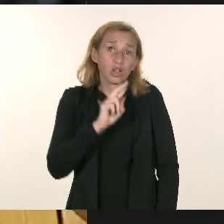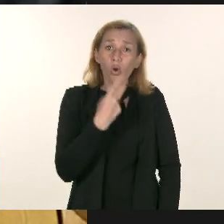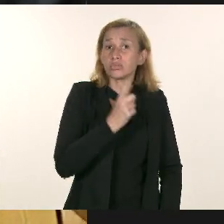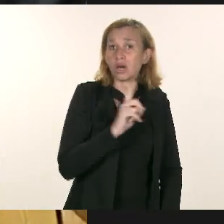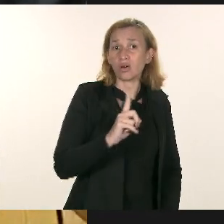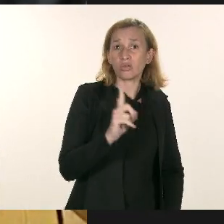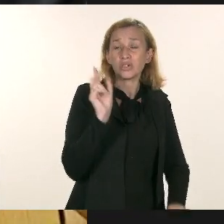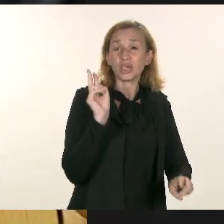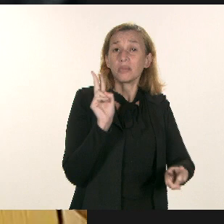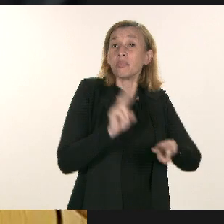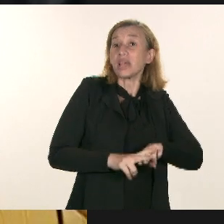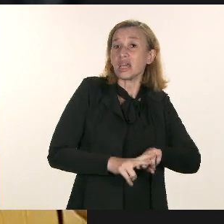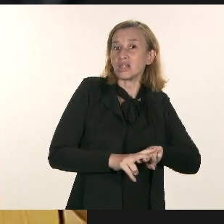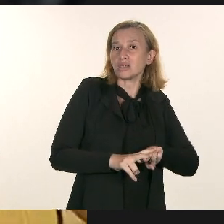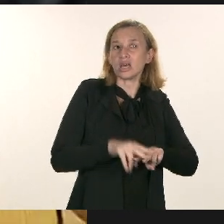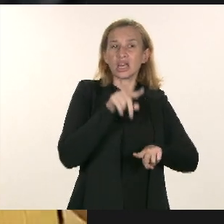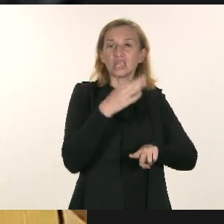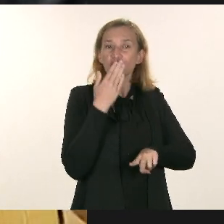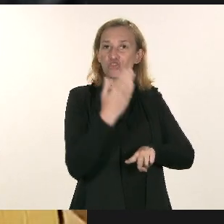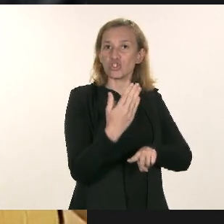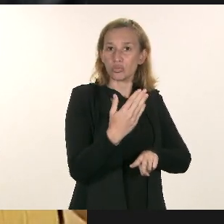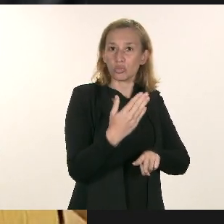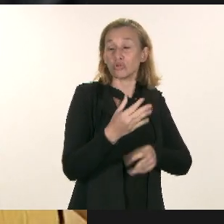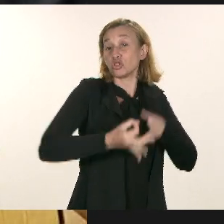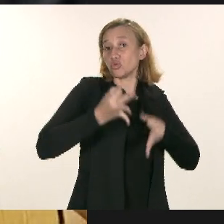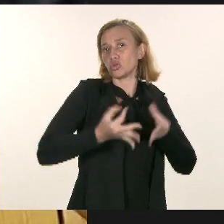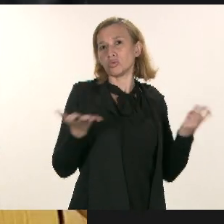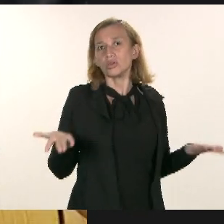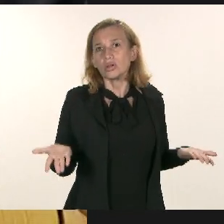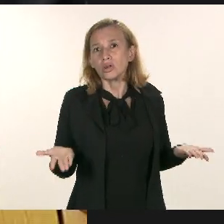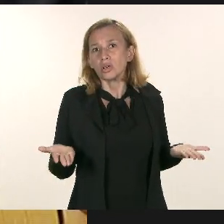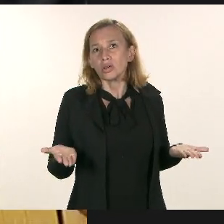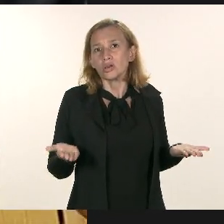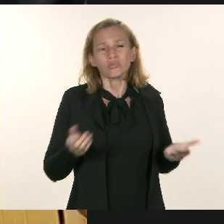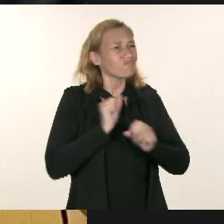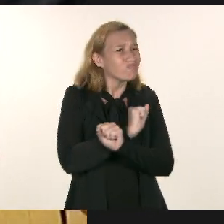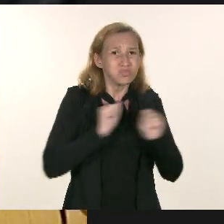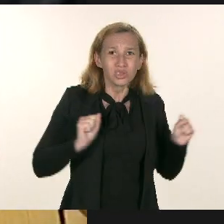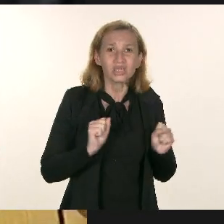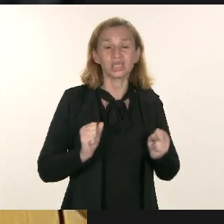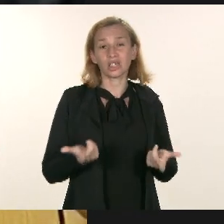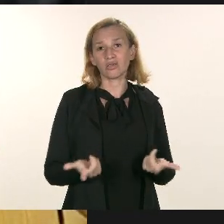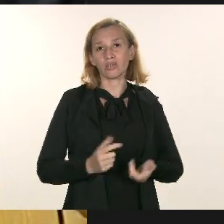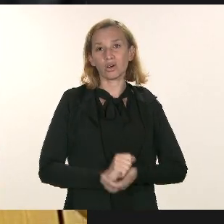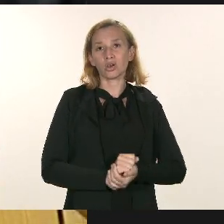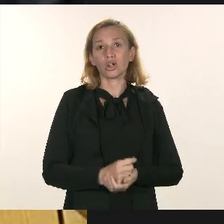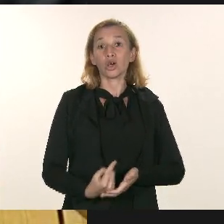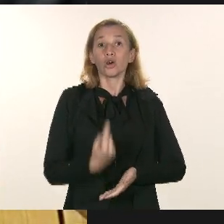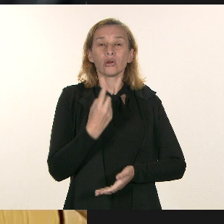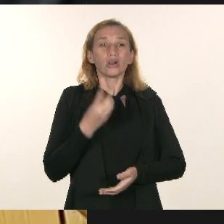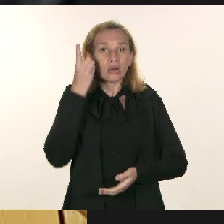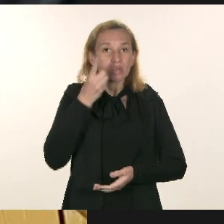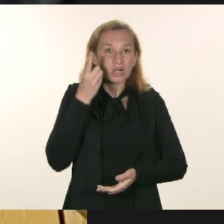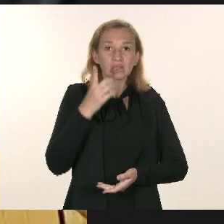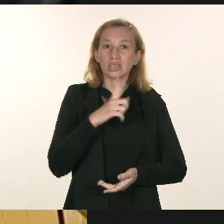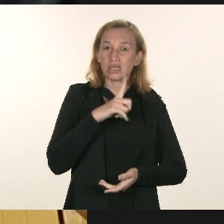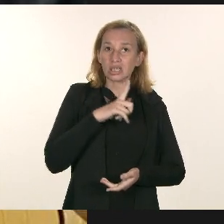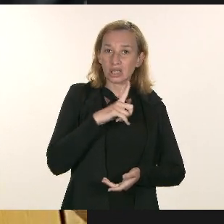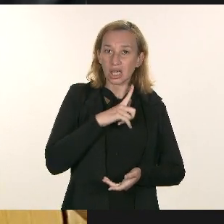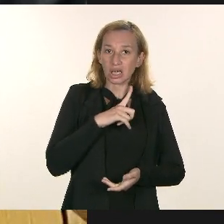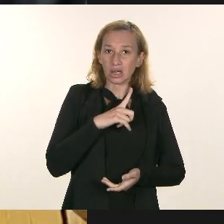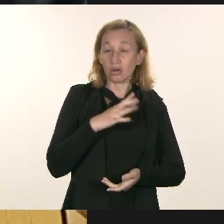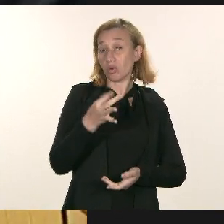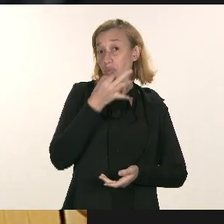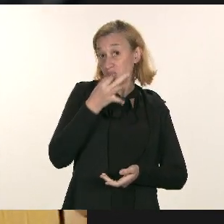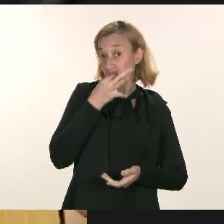refém desse tipo de judiciário. Não é possível que um parlamentar que tem uma imunidade de